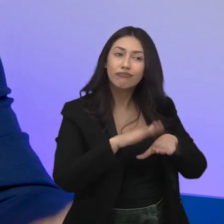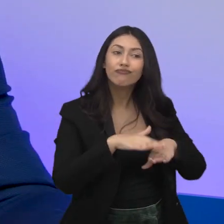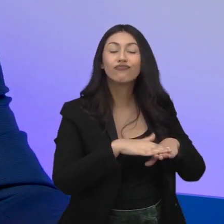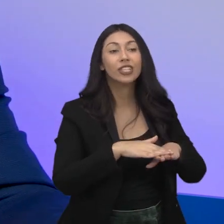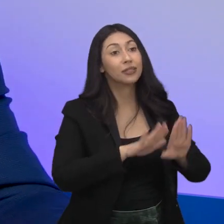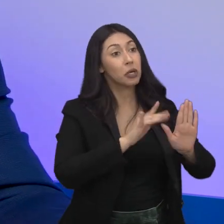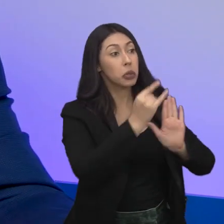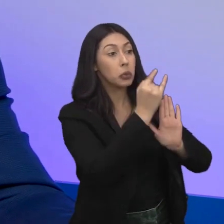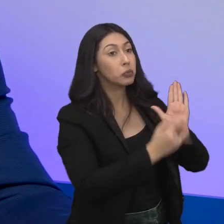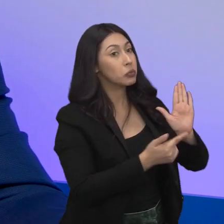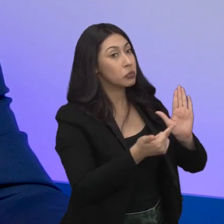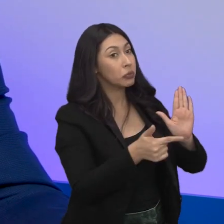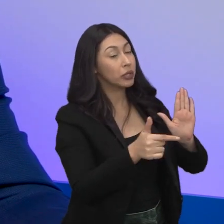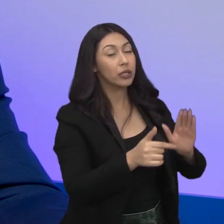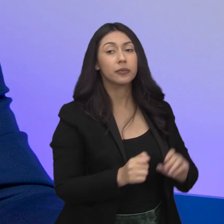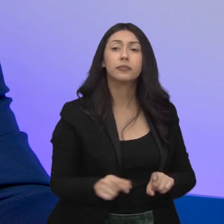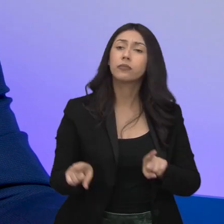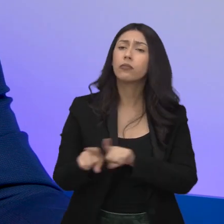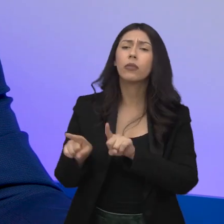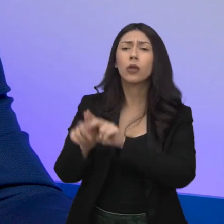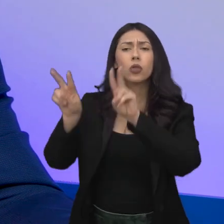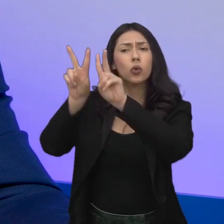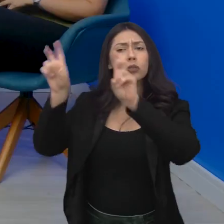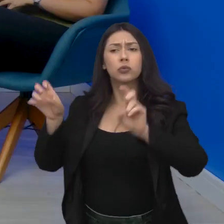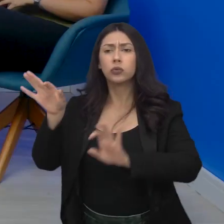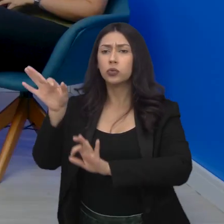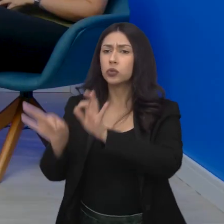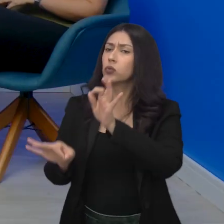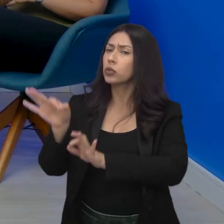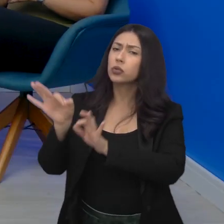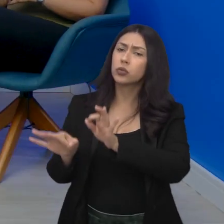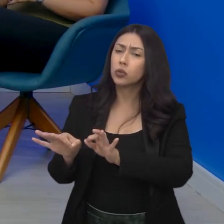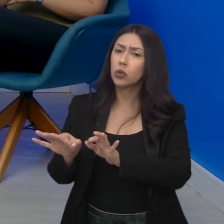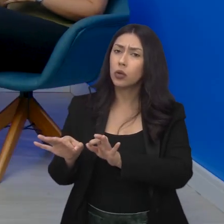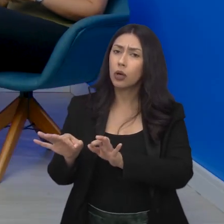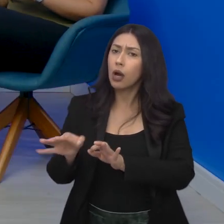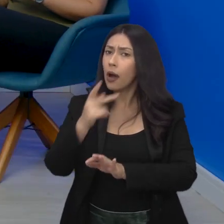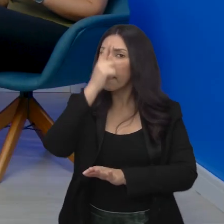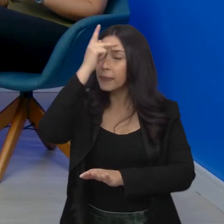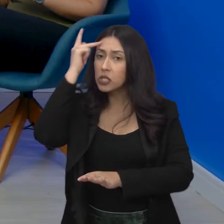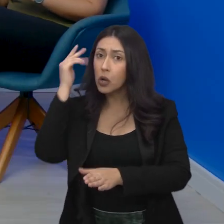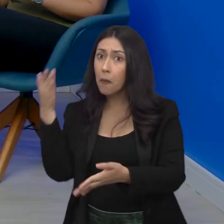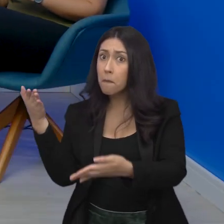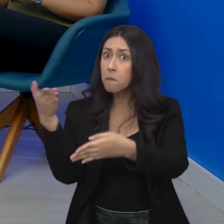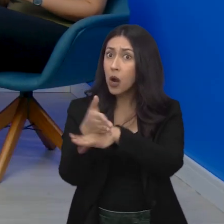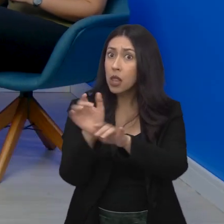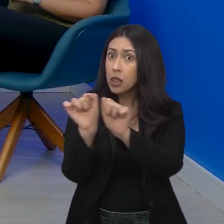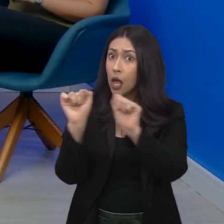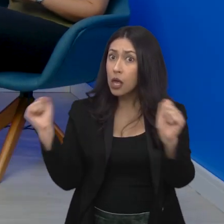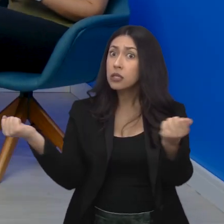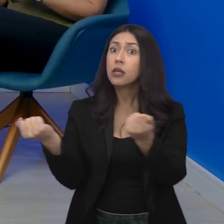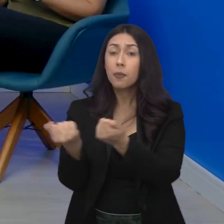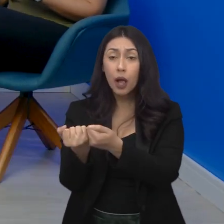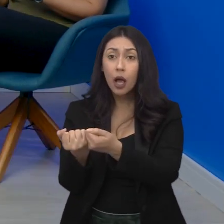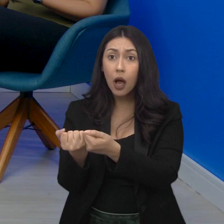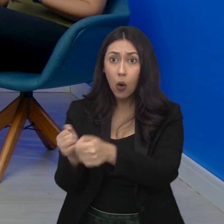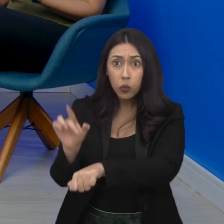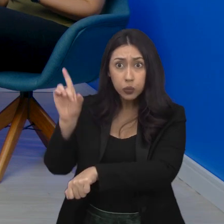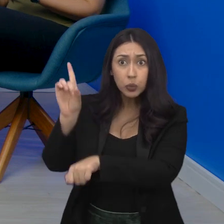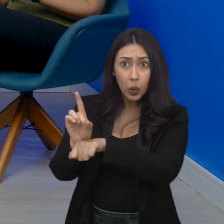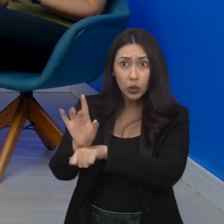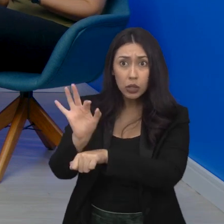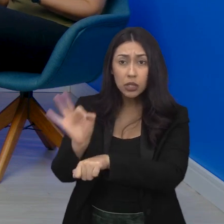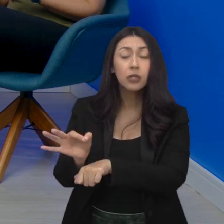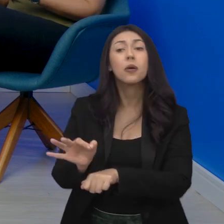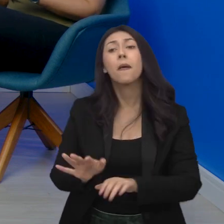no contrato de administração deles. E falando da parte jurídica, normalmente quem participa da assembleia, assim, tem o poder do voto, etc., é